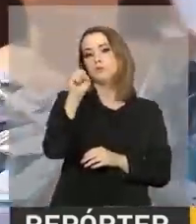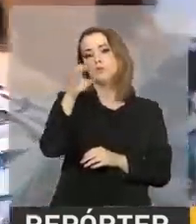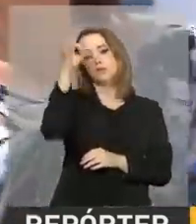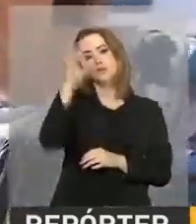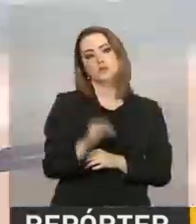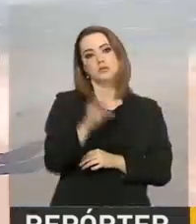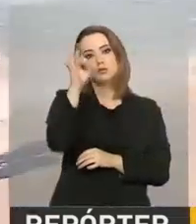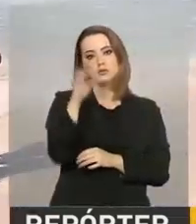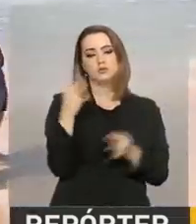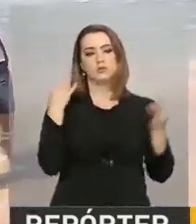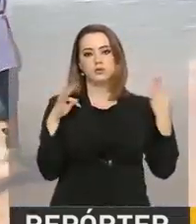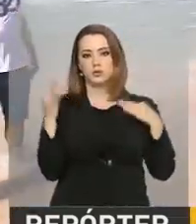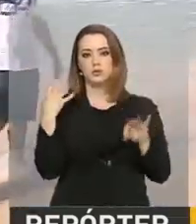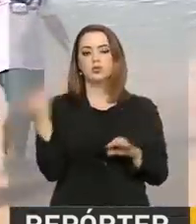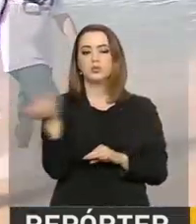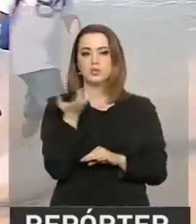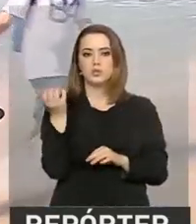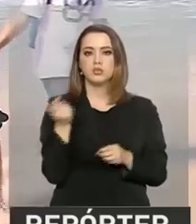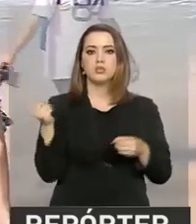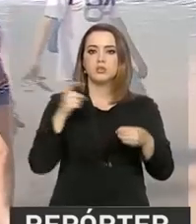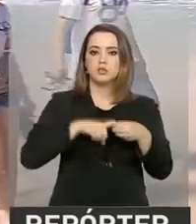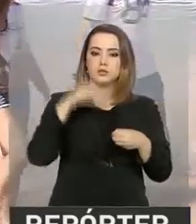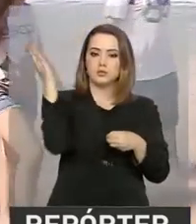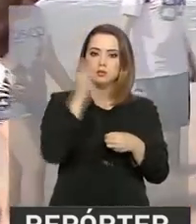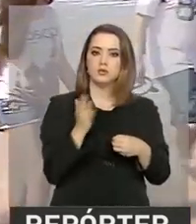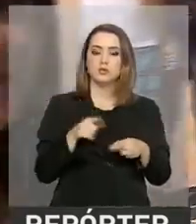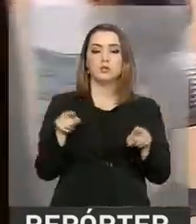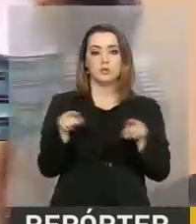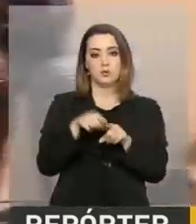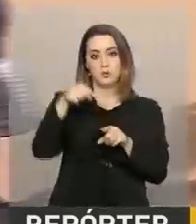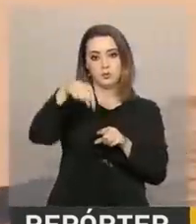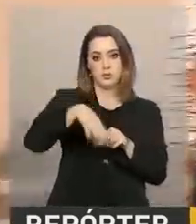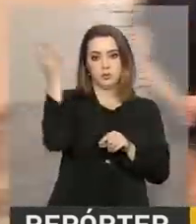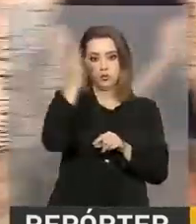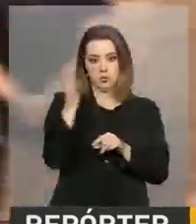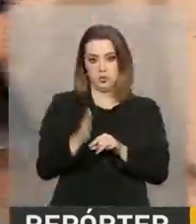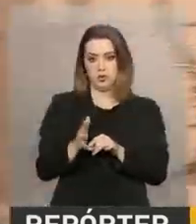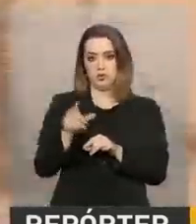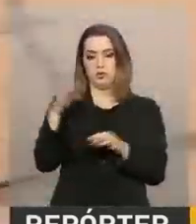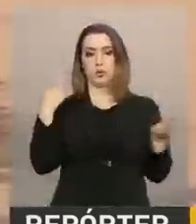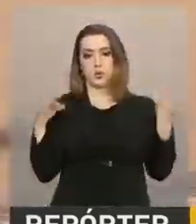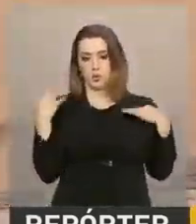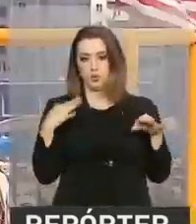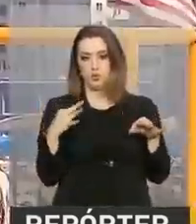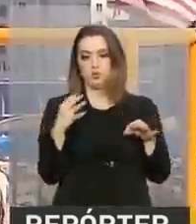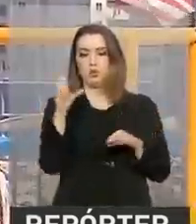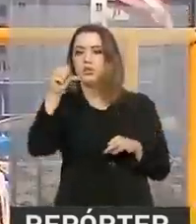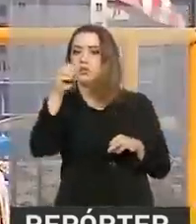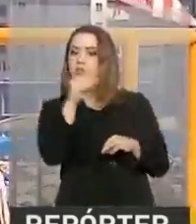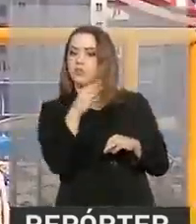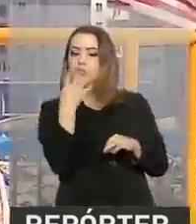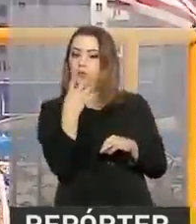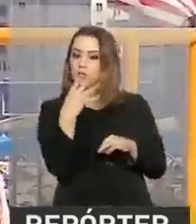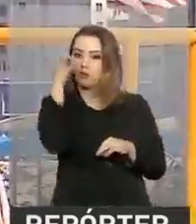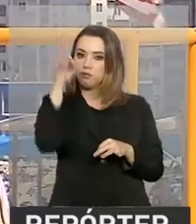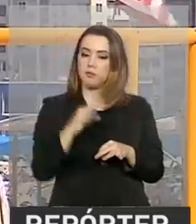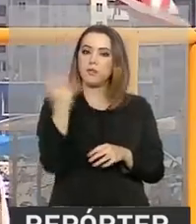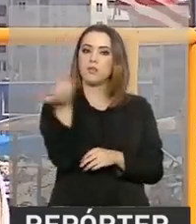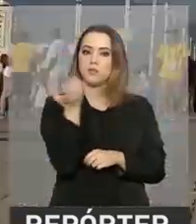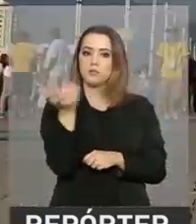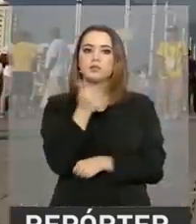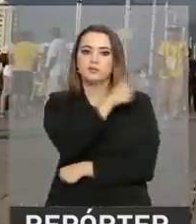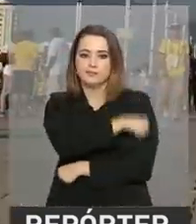estrangeiros querem voltar ao Brasil entre os brasileiros mais de 94% pretendem voltar ao Rio de